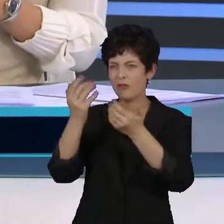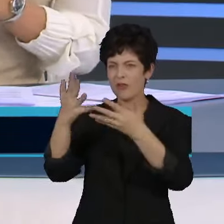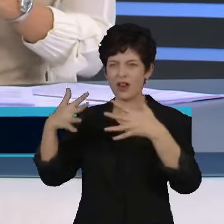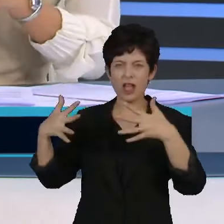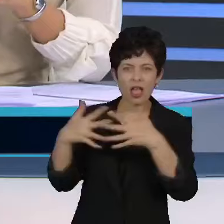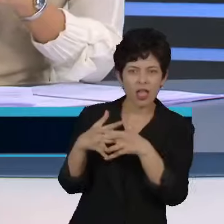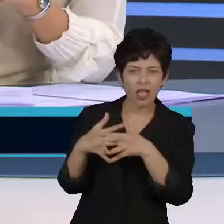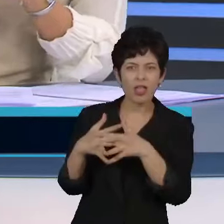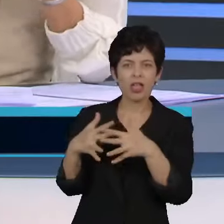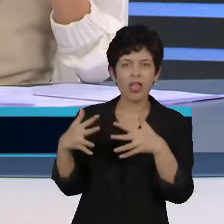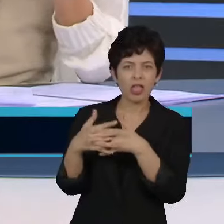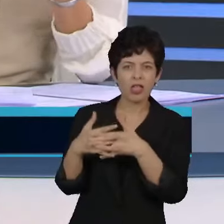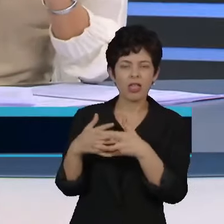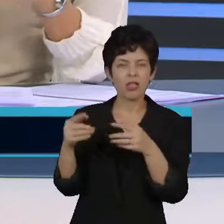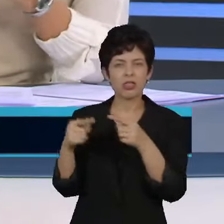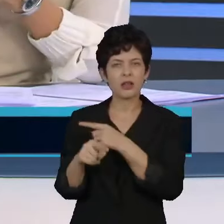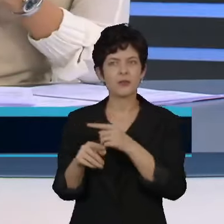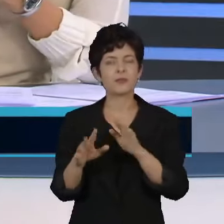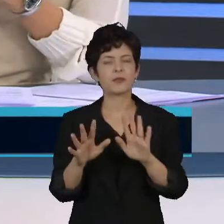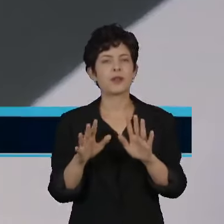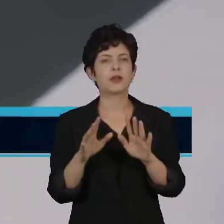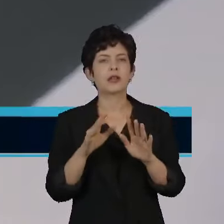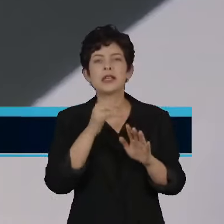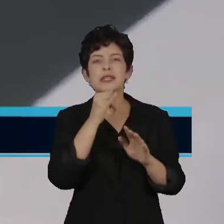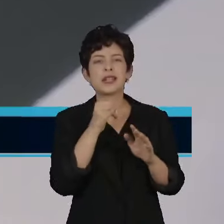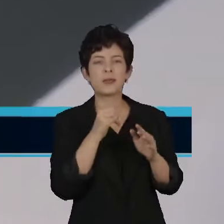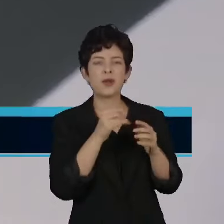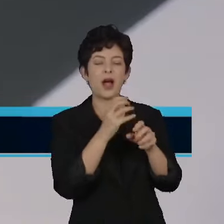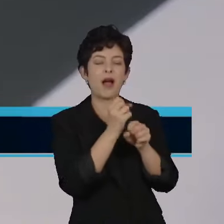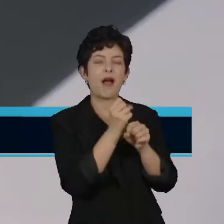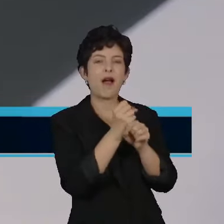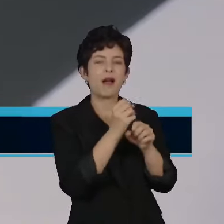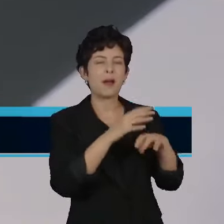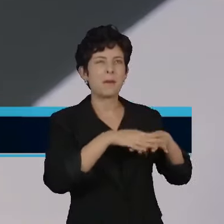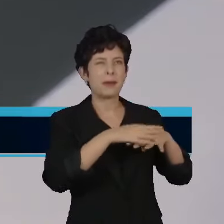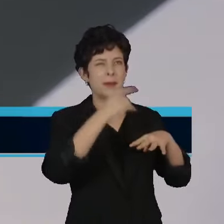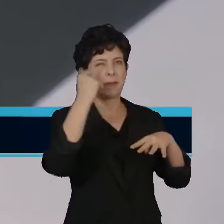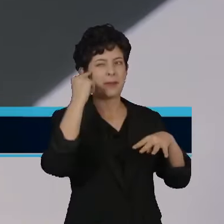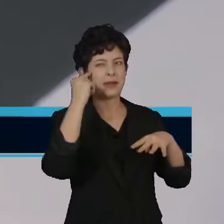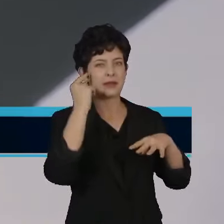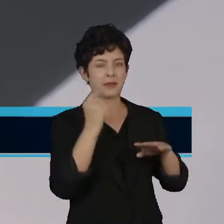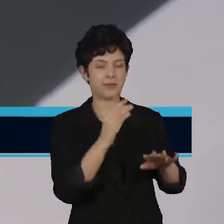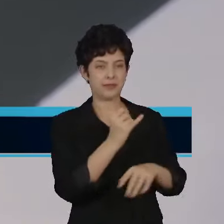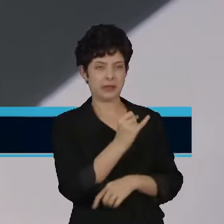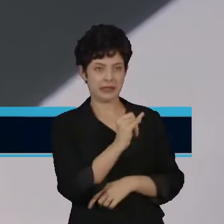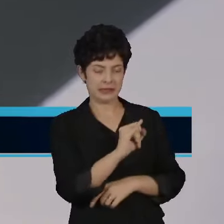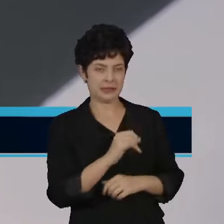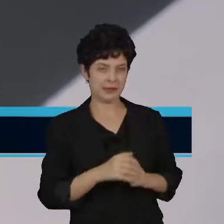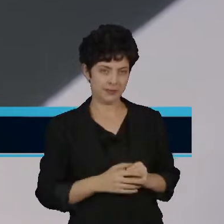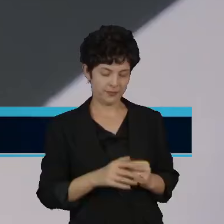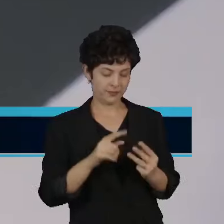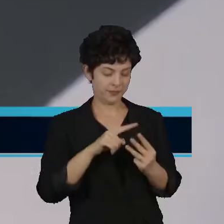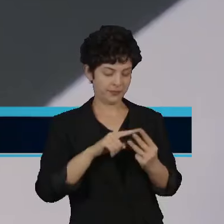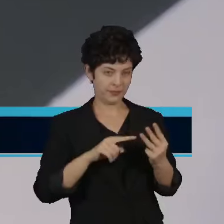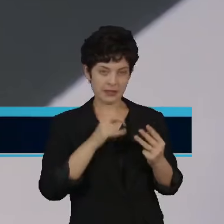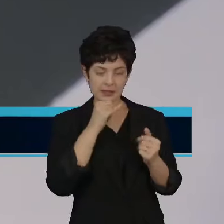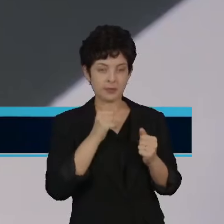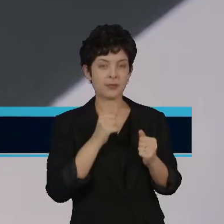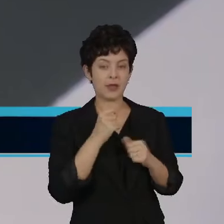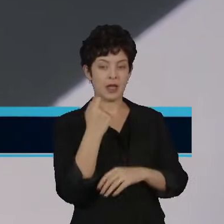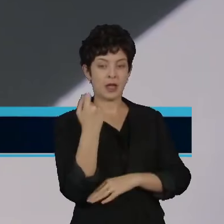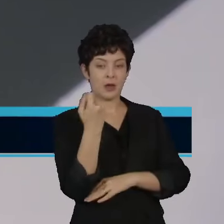equivocada? Olha, estava fazendo uma regrinha de 3 aqui na cabeça. Quer dizer, se o Rio Grande do Sul responde